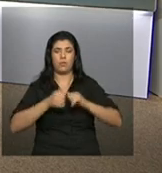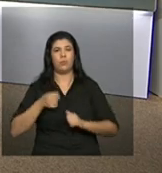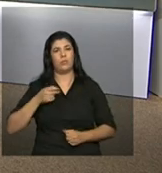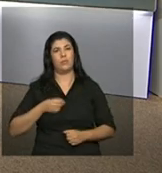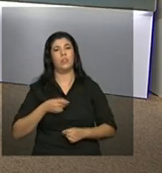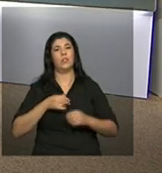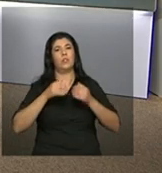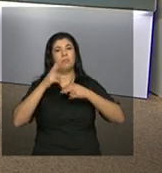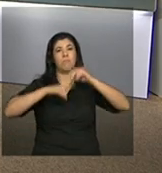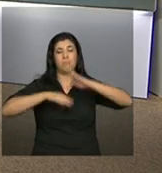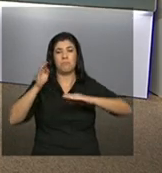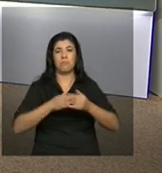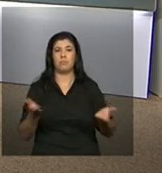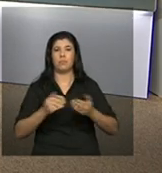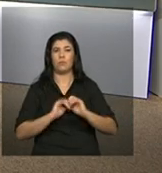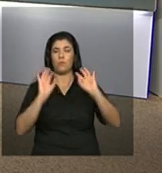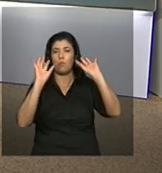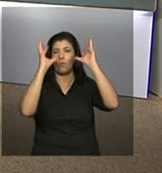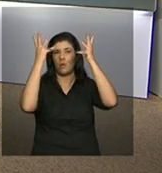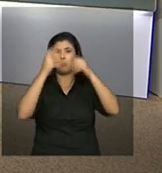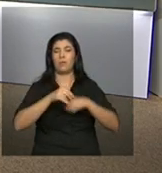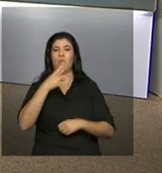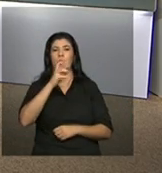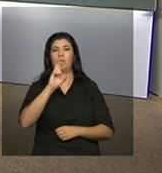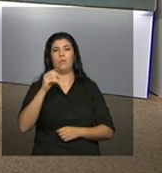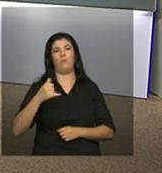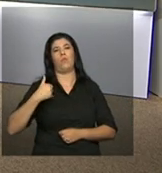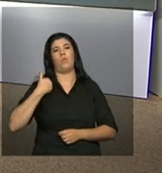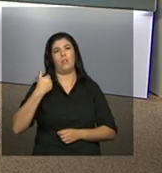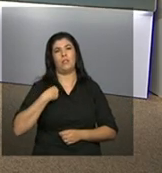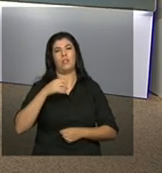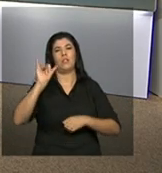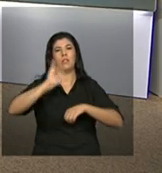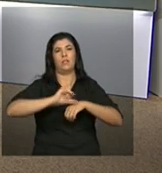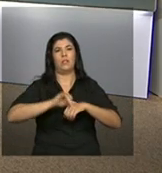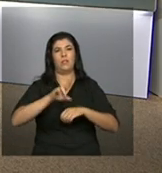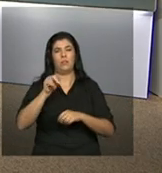informações sobre as atividades em comemoração aos 450 anos da